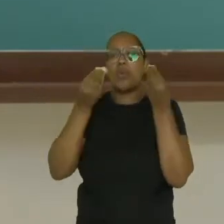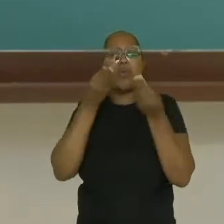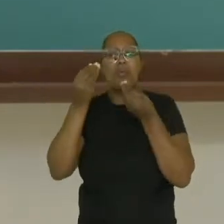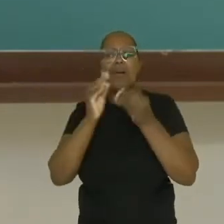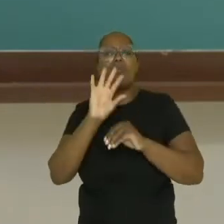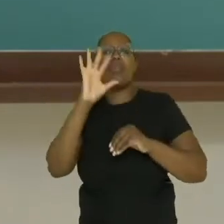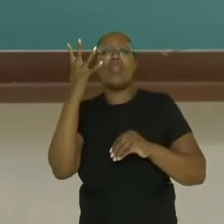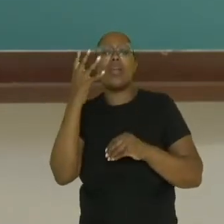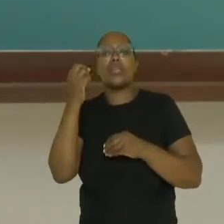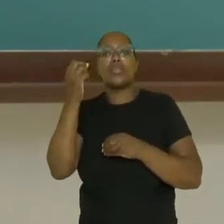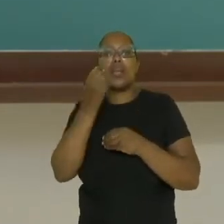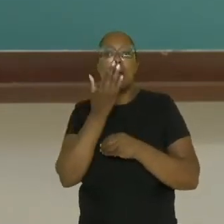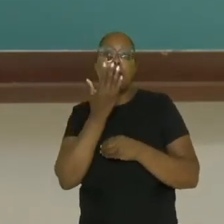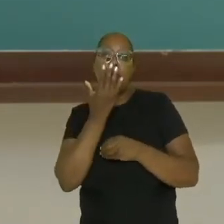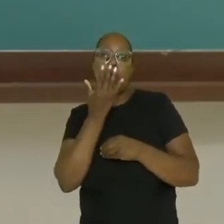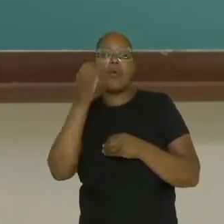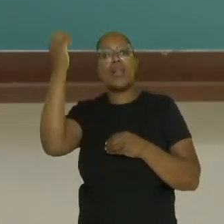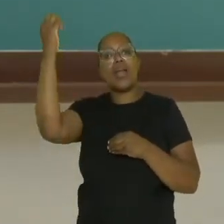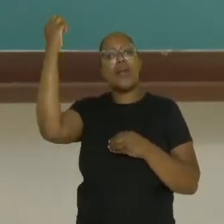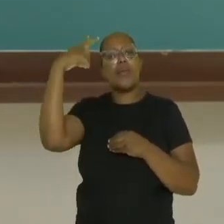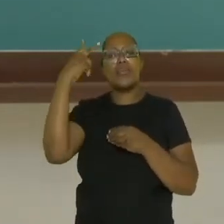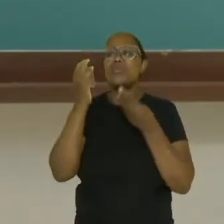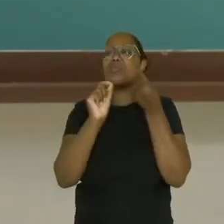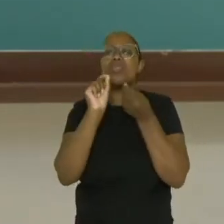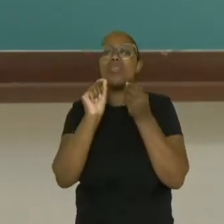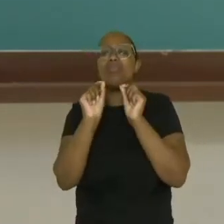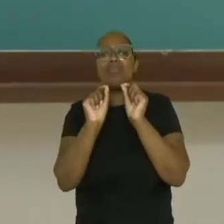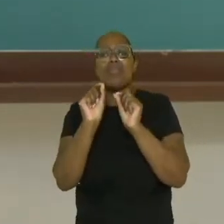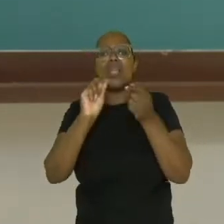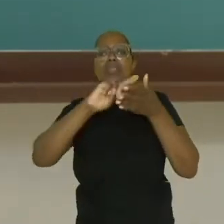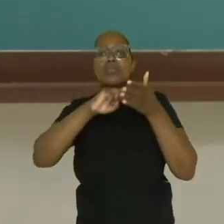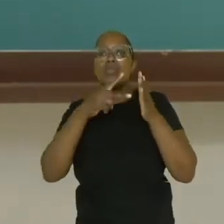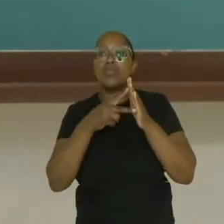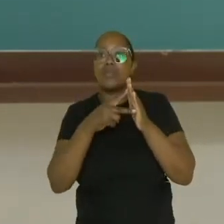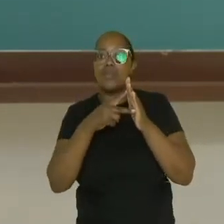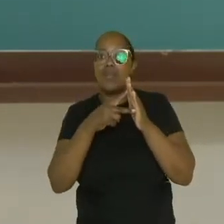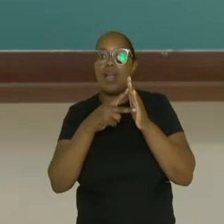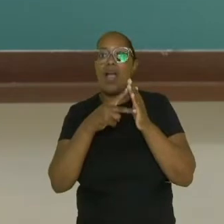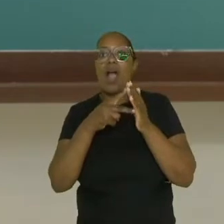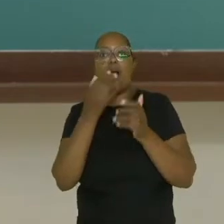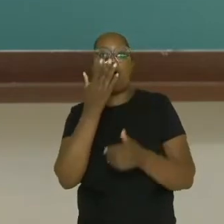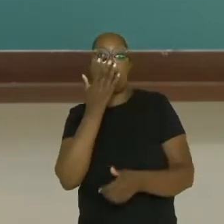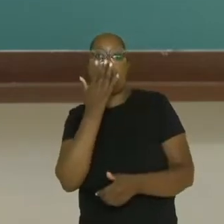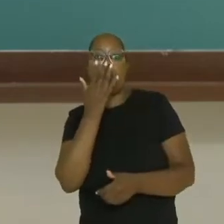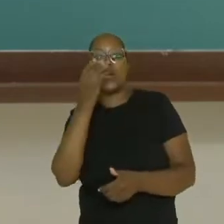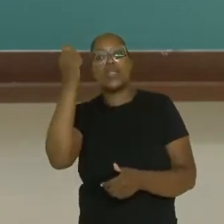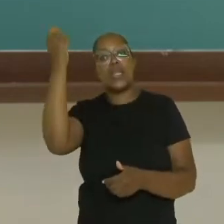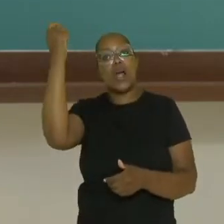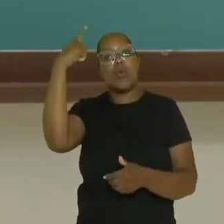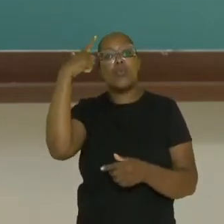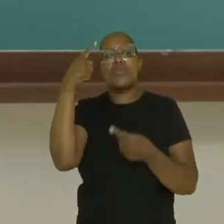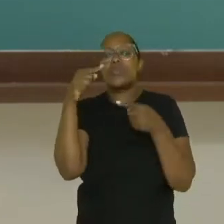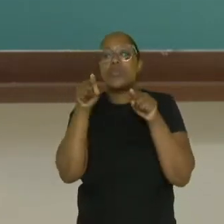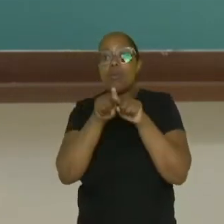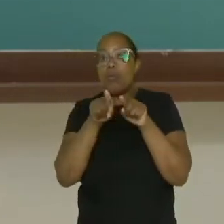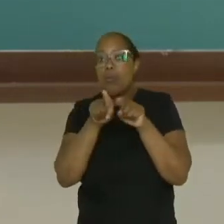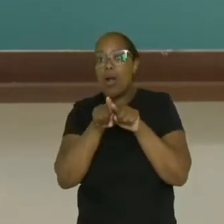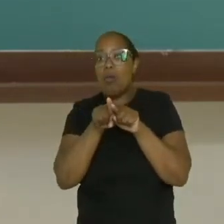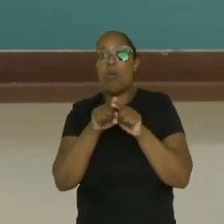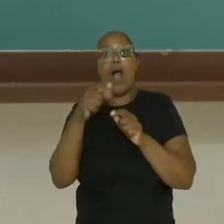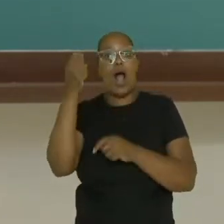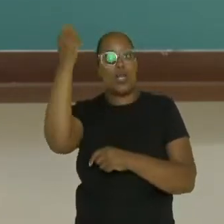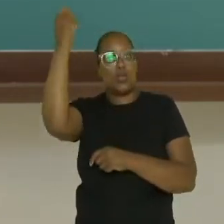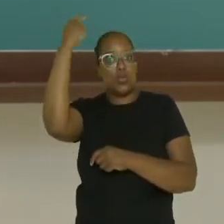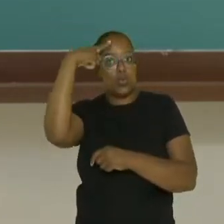cores e qual a relação que a luz tem com a cor? Bom, primeiramente, luz é